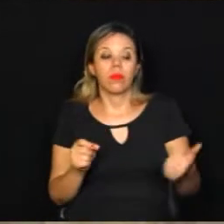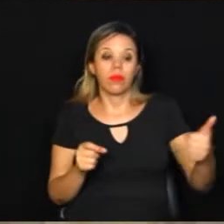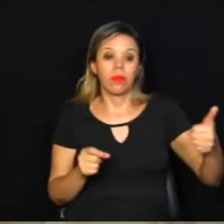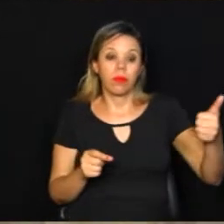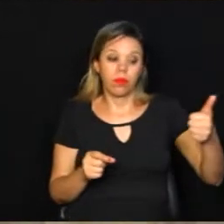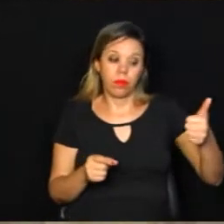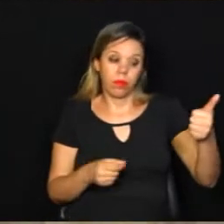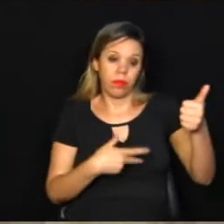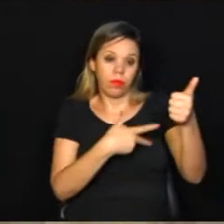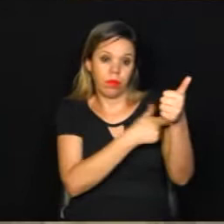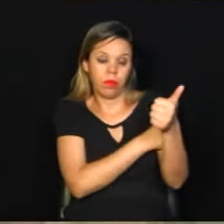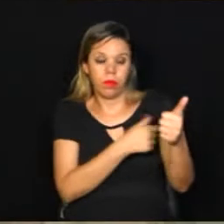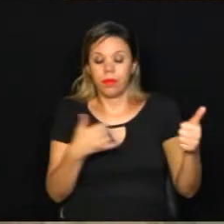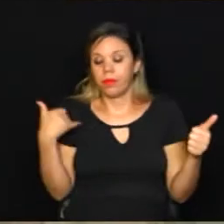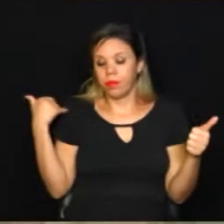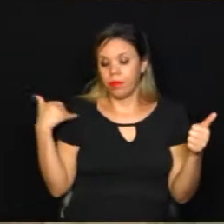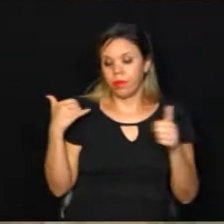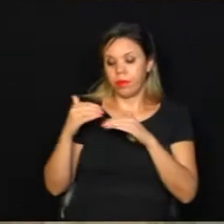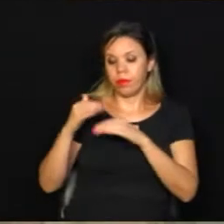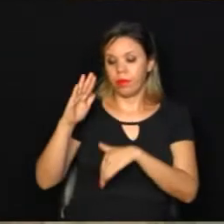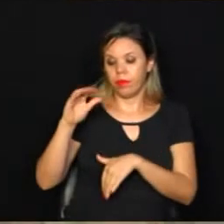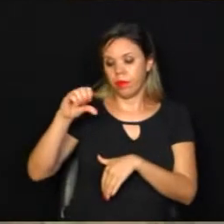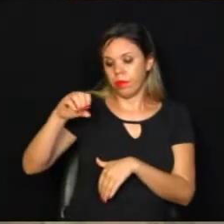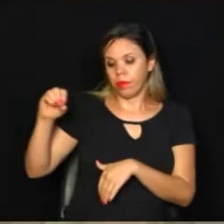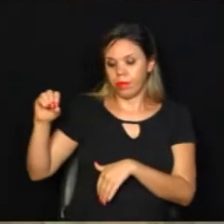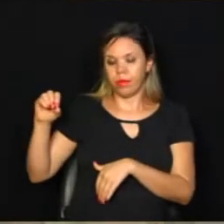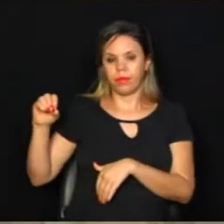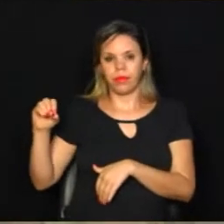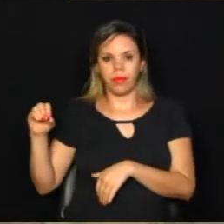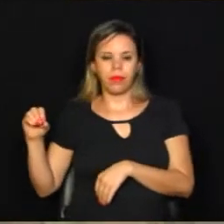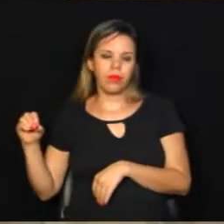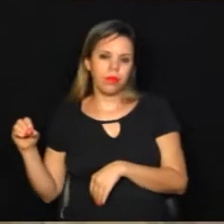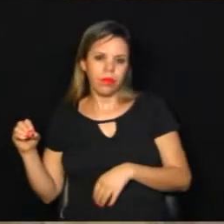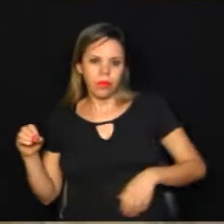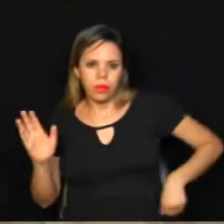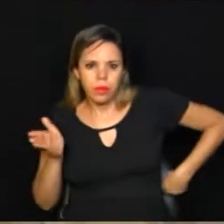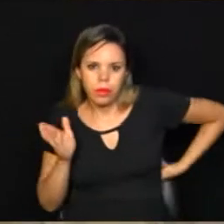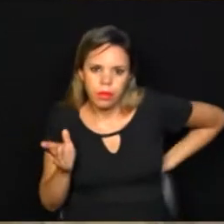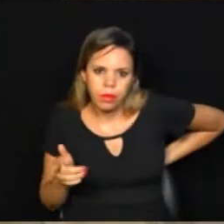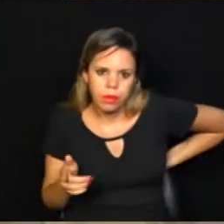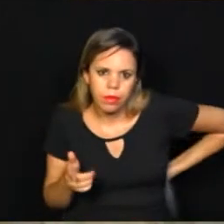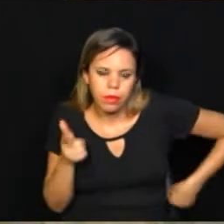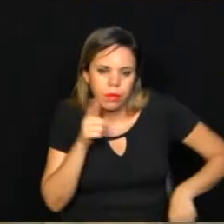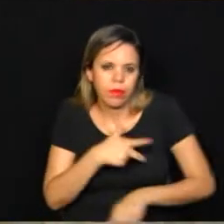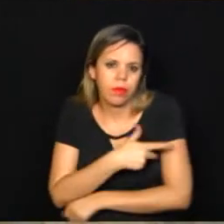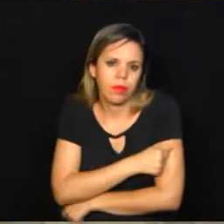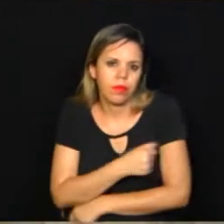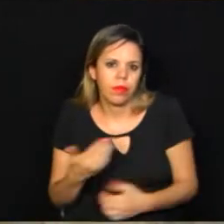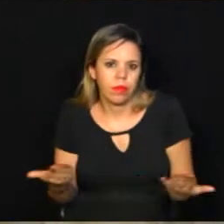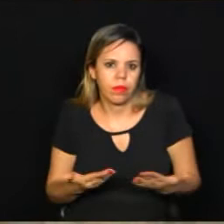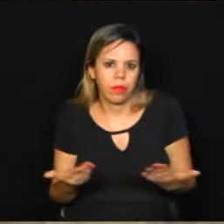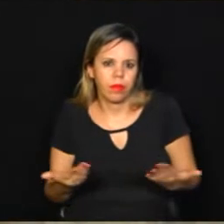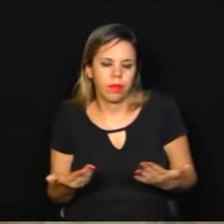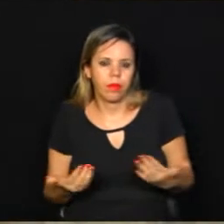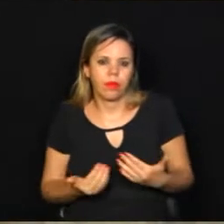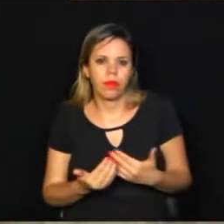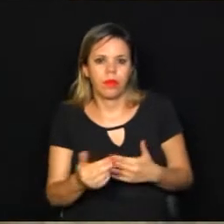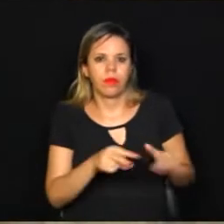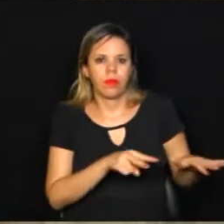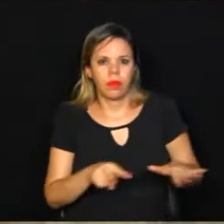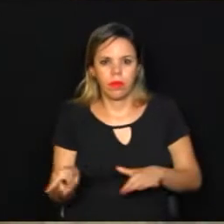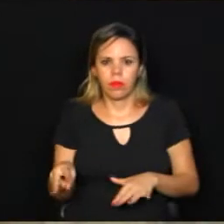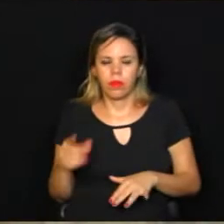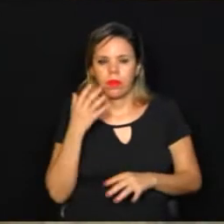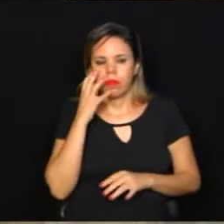que está com idade acima de 90 anos, eles já tomam a segunda dose agora nessa última semana de